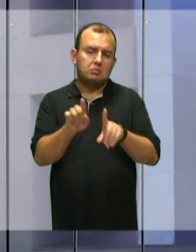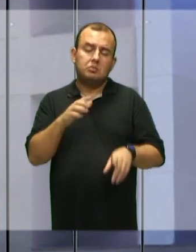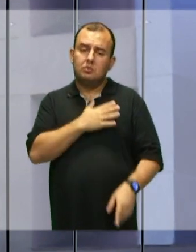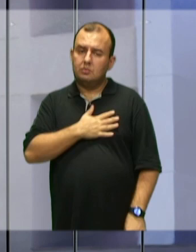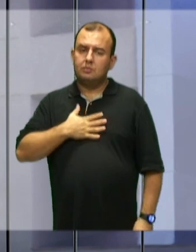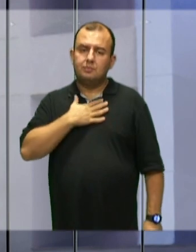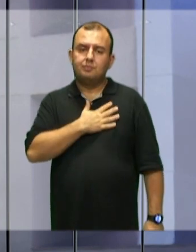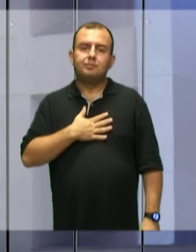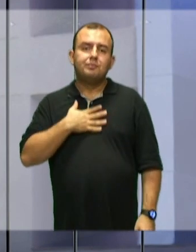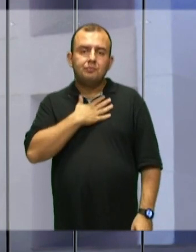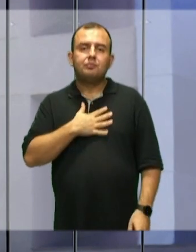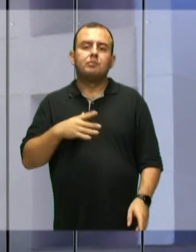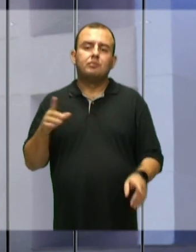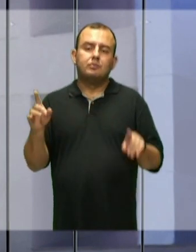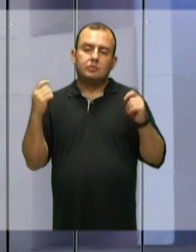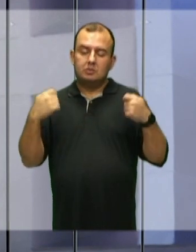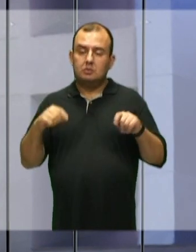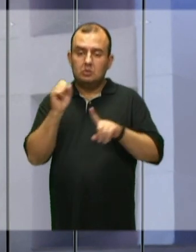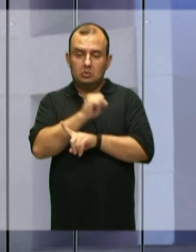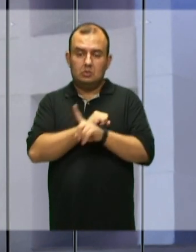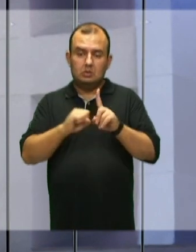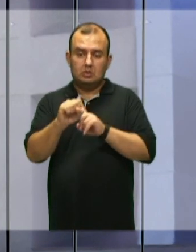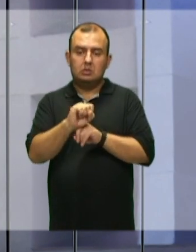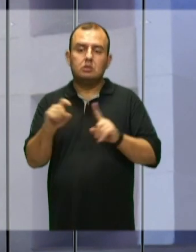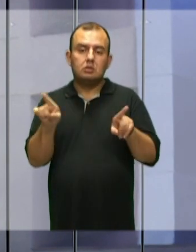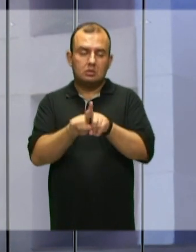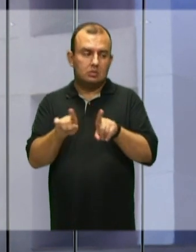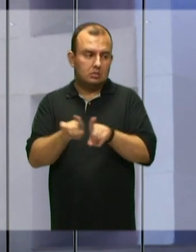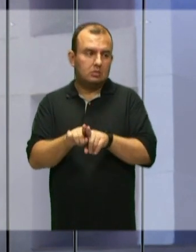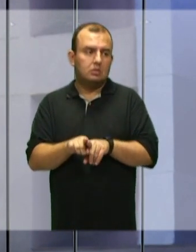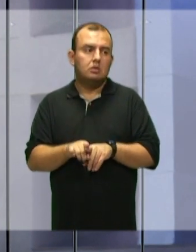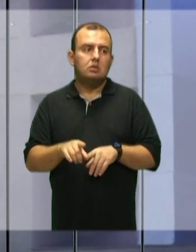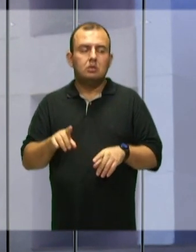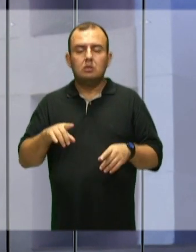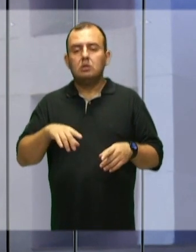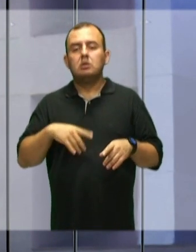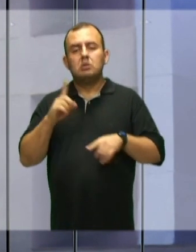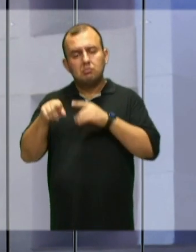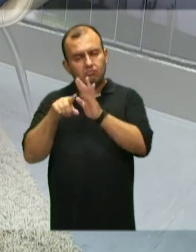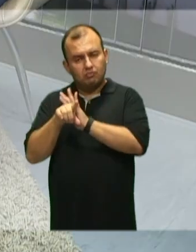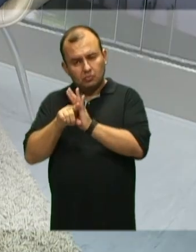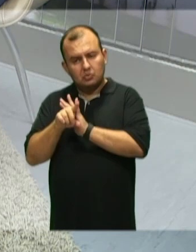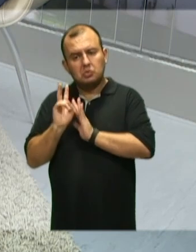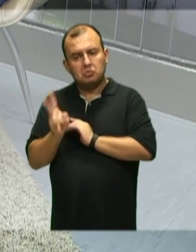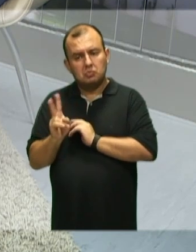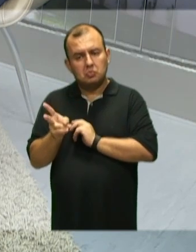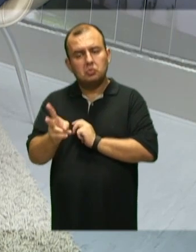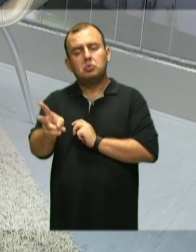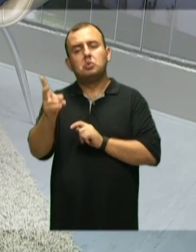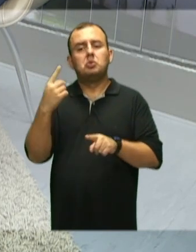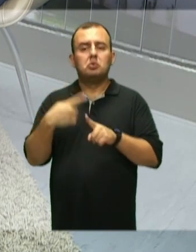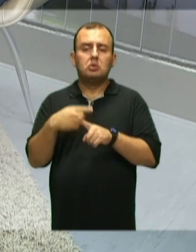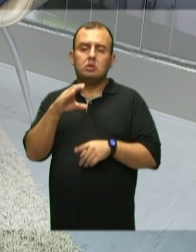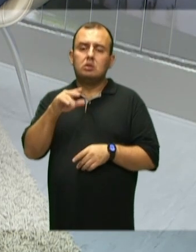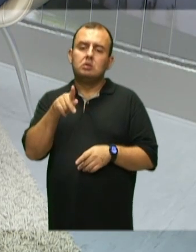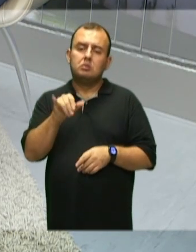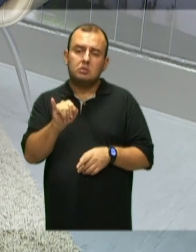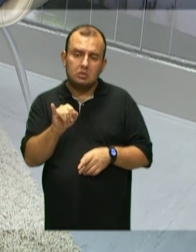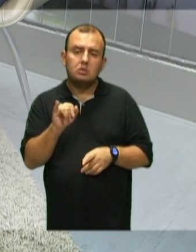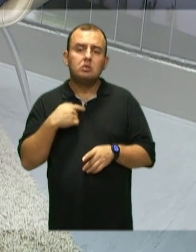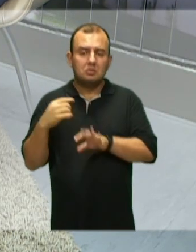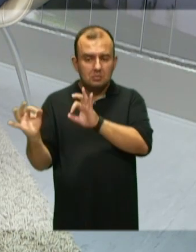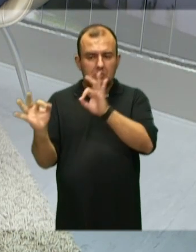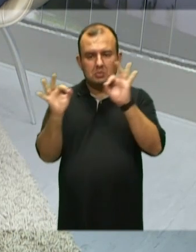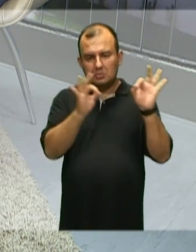falei essa demanda também tem que vir da sociedade acredito que sim que as investigações devam continuar aqui na casa e se tiver uma CPI também a gente vai